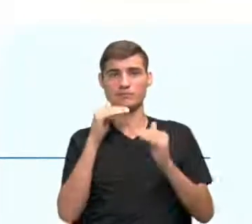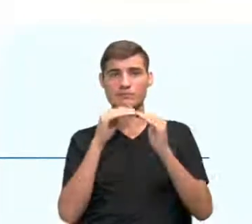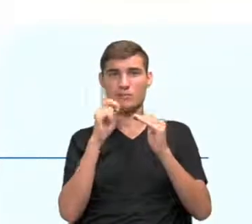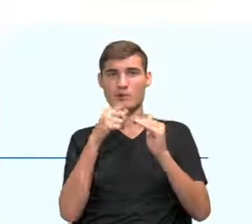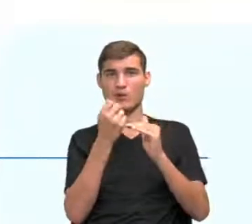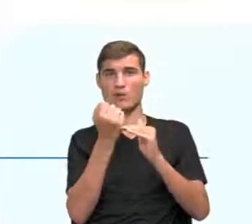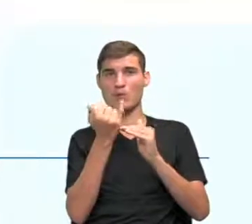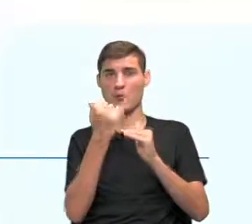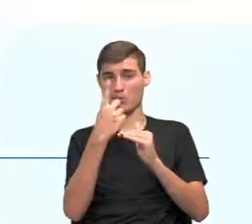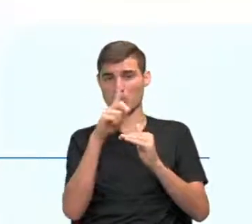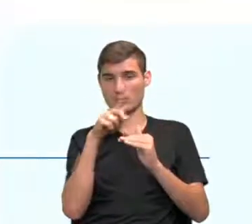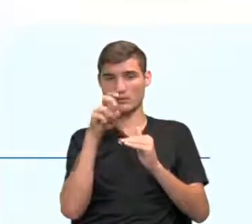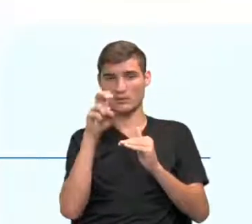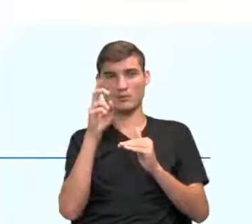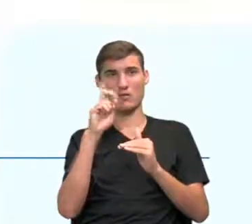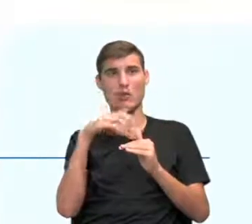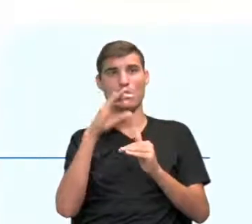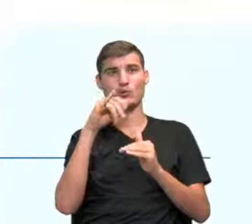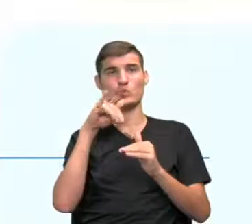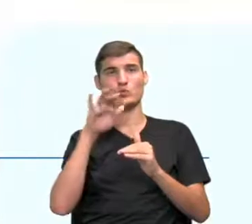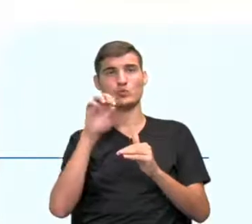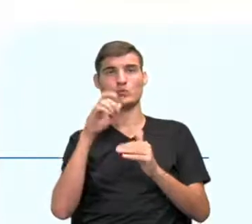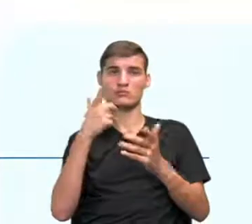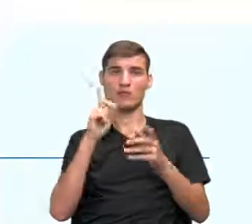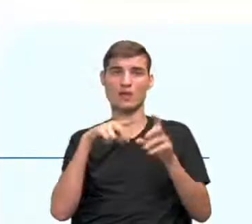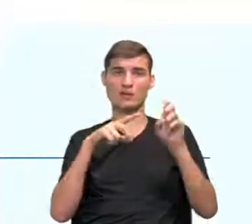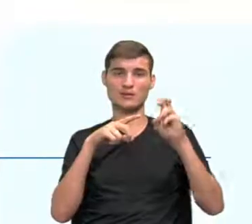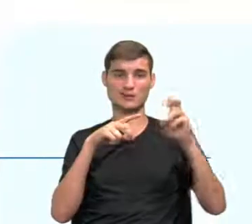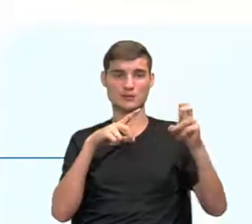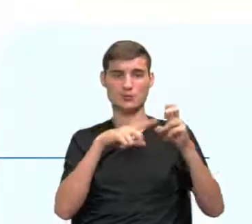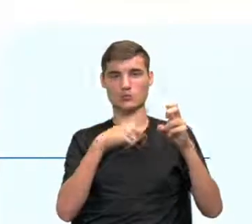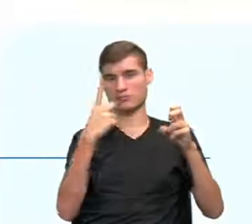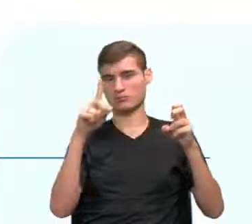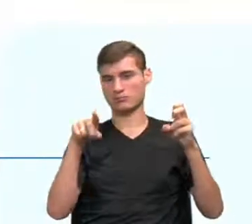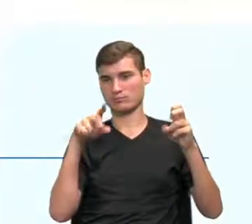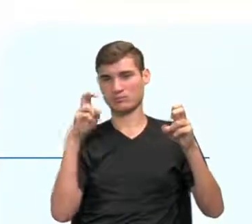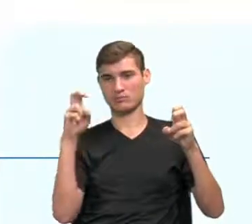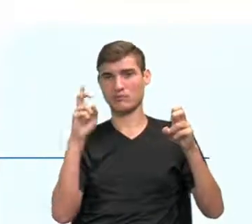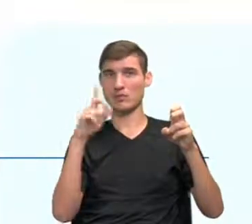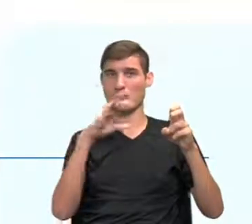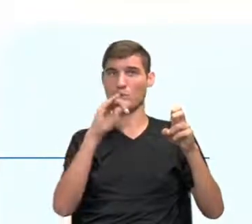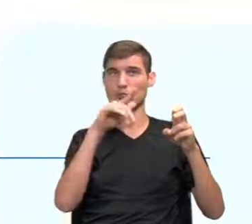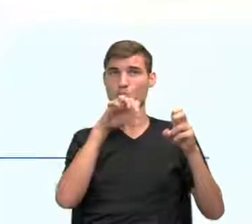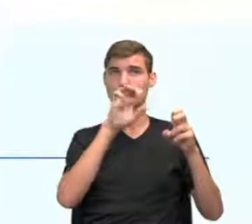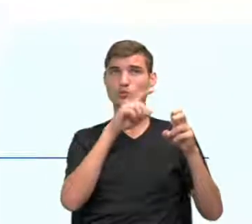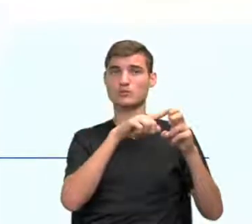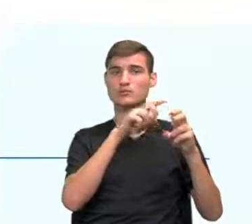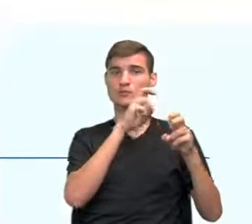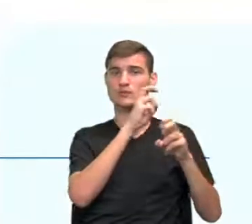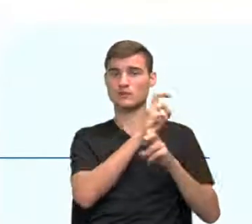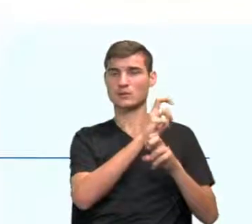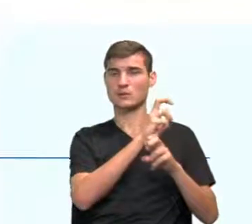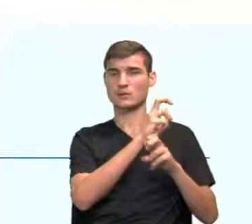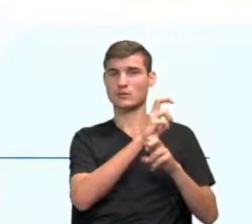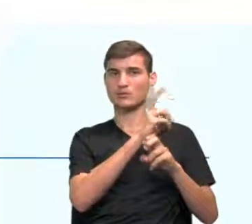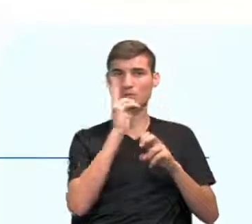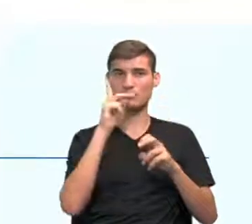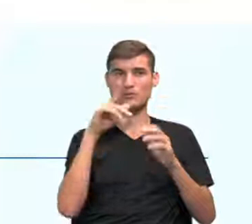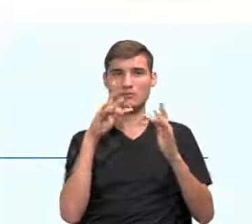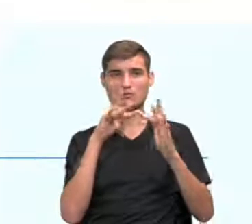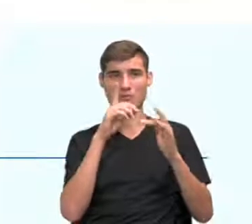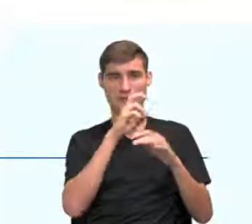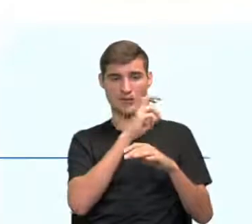vou falar que é o código 5. Então, 1,5 é código 5. E esse código 5